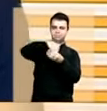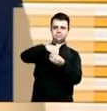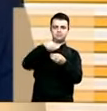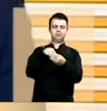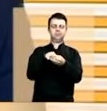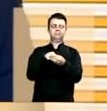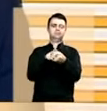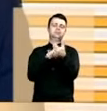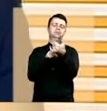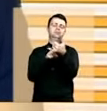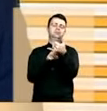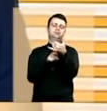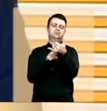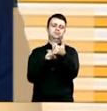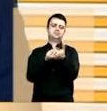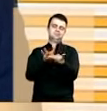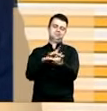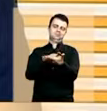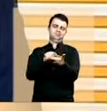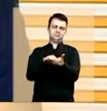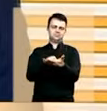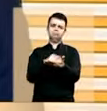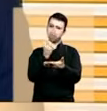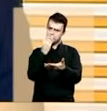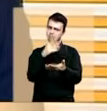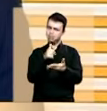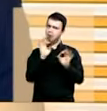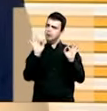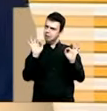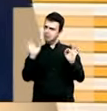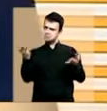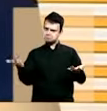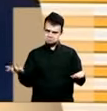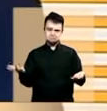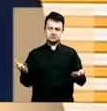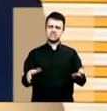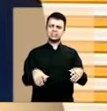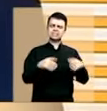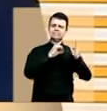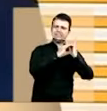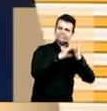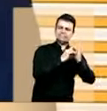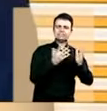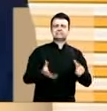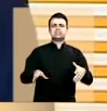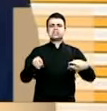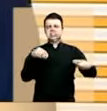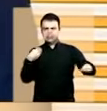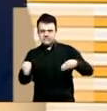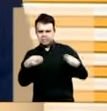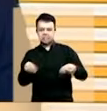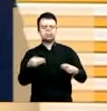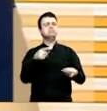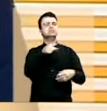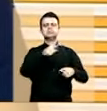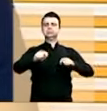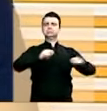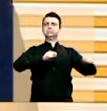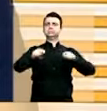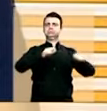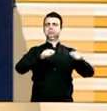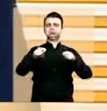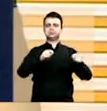Isso para a natureza é fantástico, porque olha o tanto de plástico, vidro que deixou de existir e virou